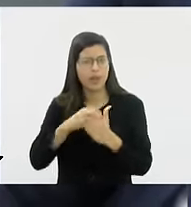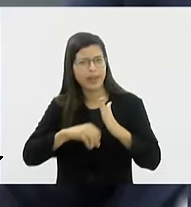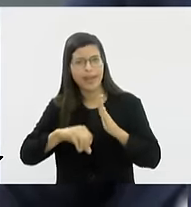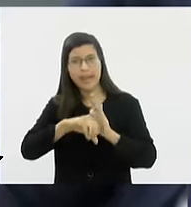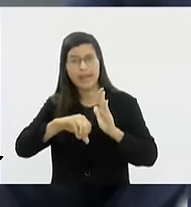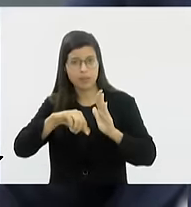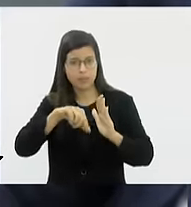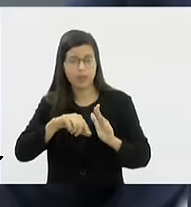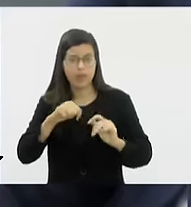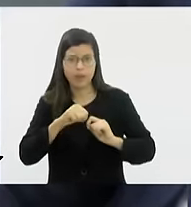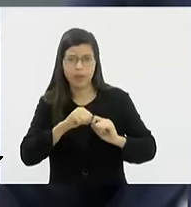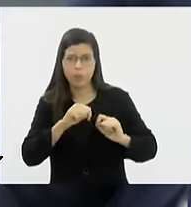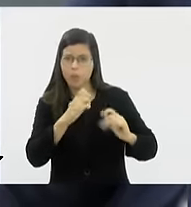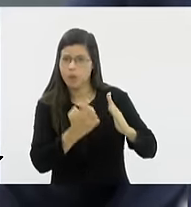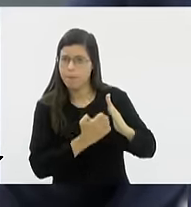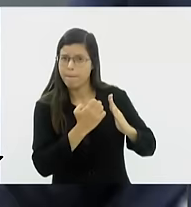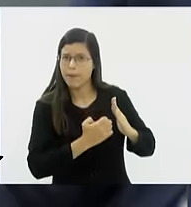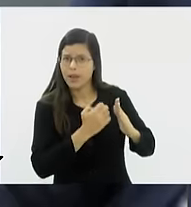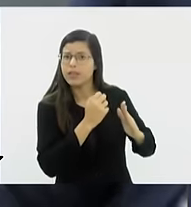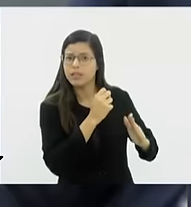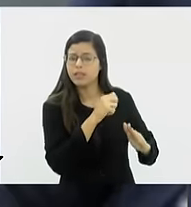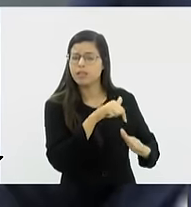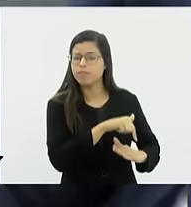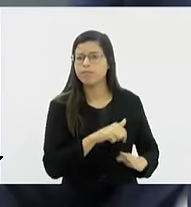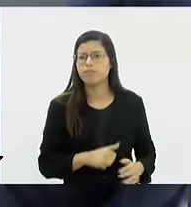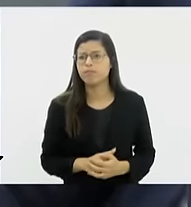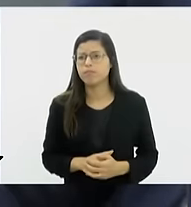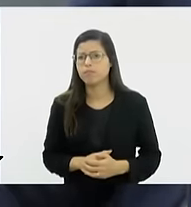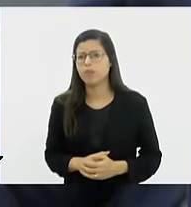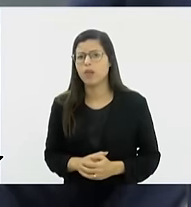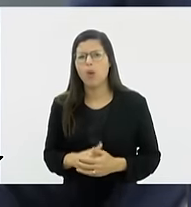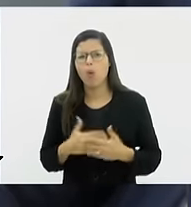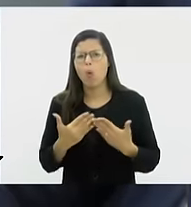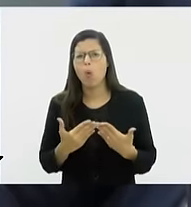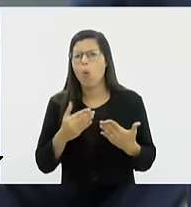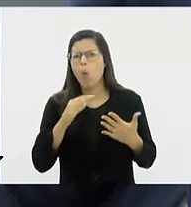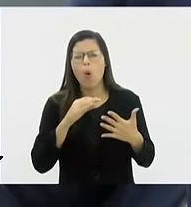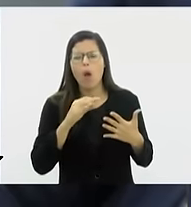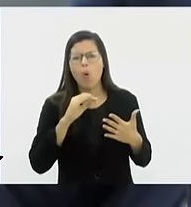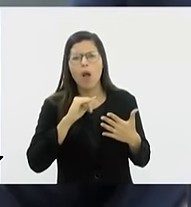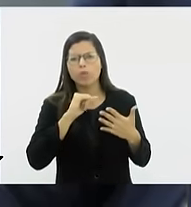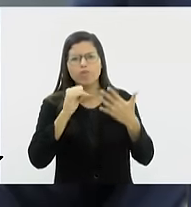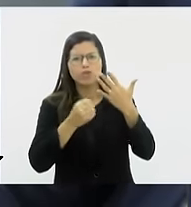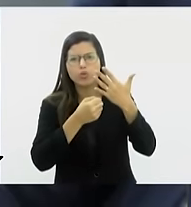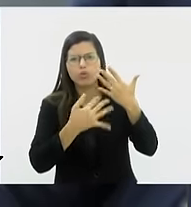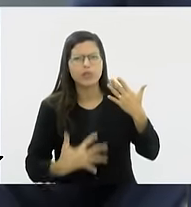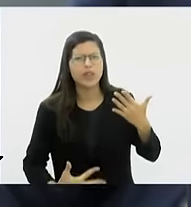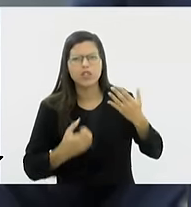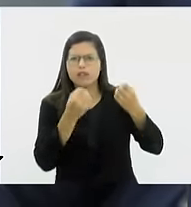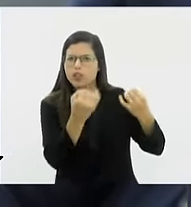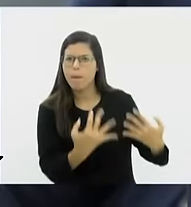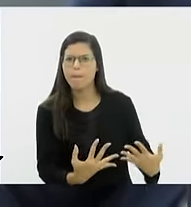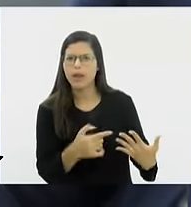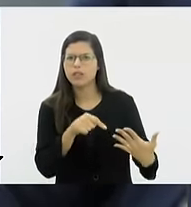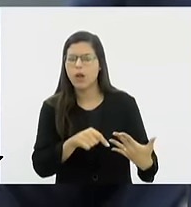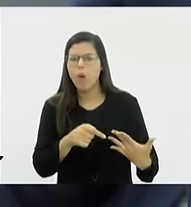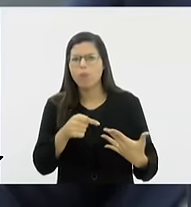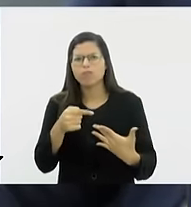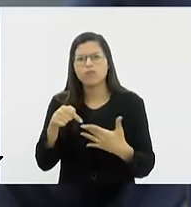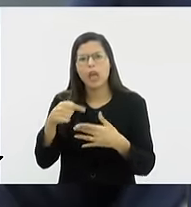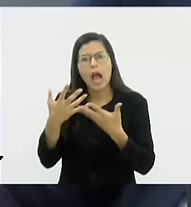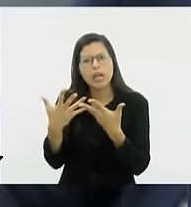empresa, se não, qual é a justificativa para o senhor tolerar um consórcio